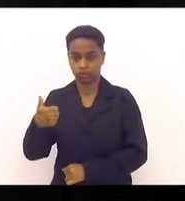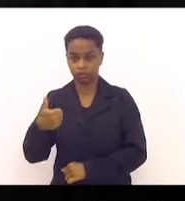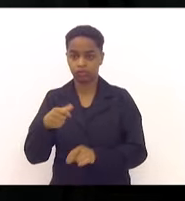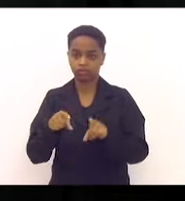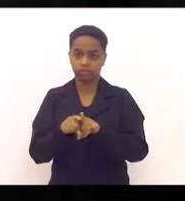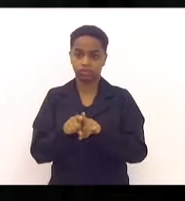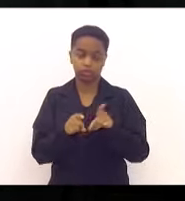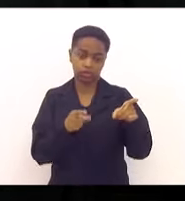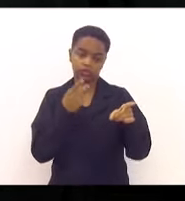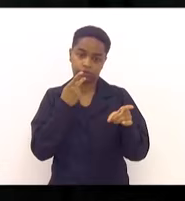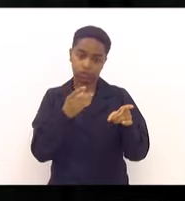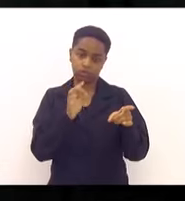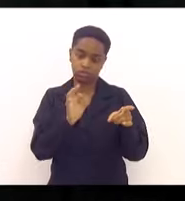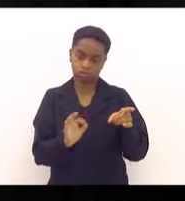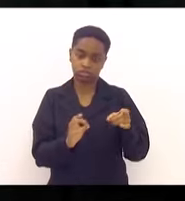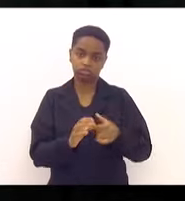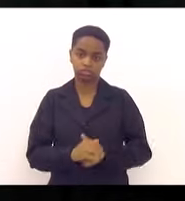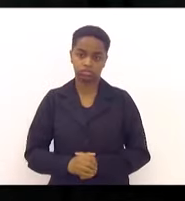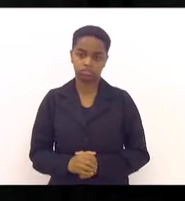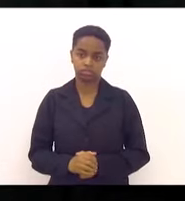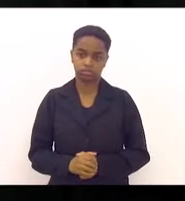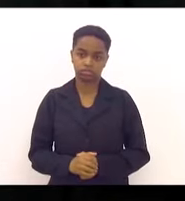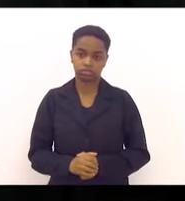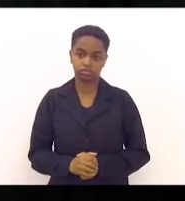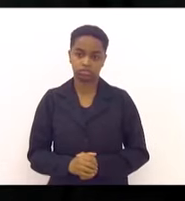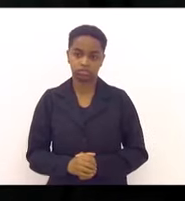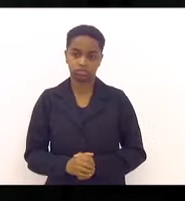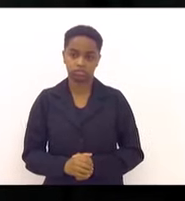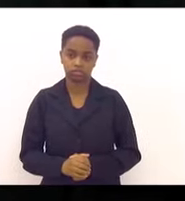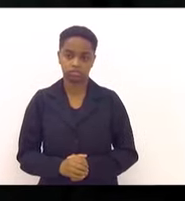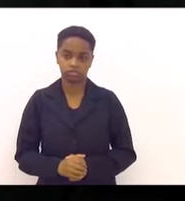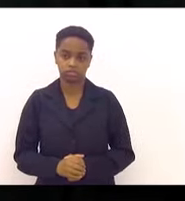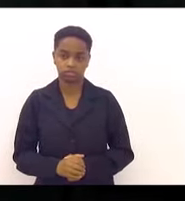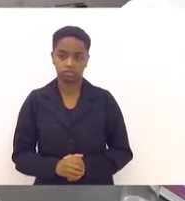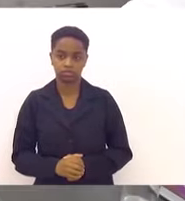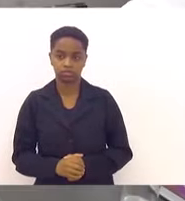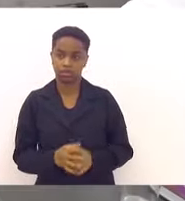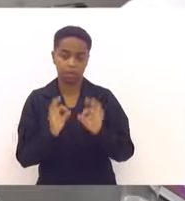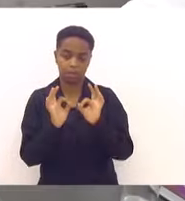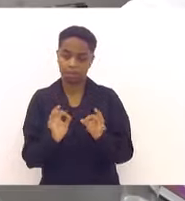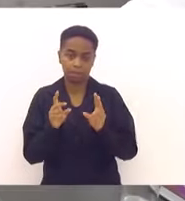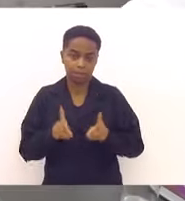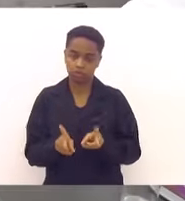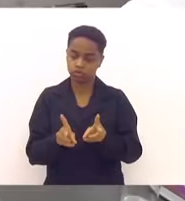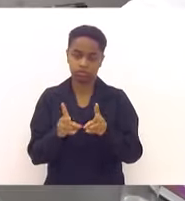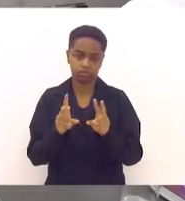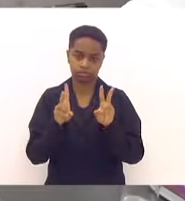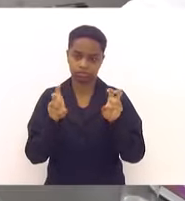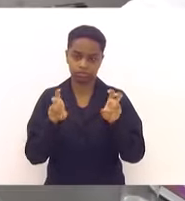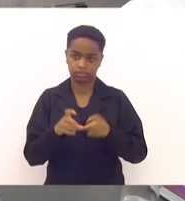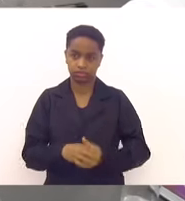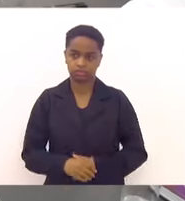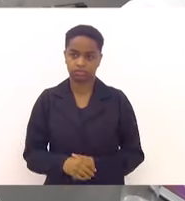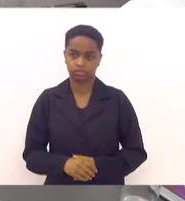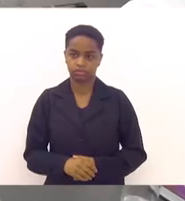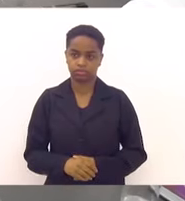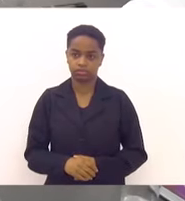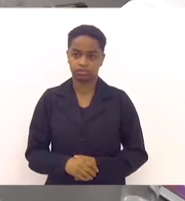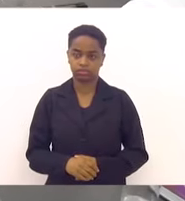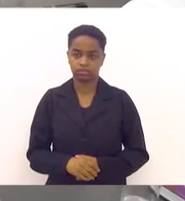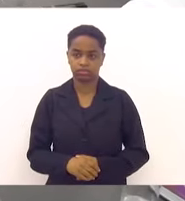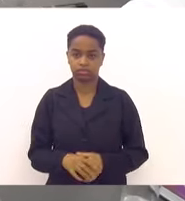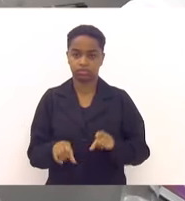7.191. Vossa Excelência, corretamente, aí já fez o apontamento. Era exatamente isso. A matéria isso. É exatamente a mesma. E ainda tem outra